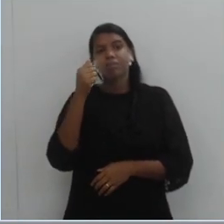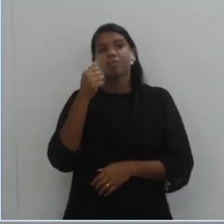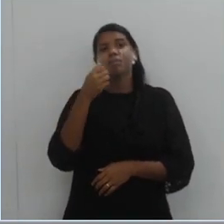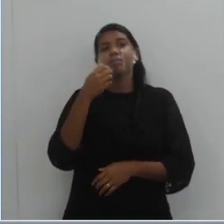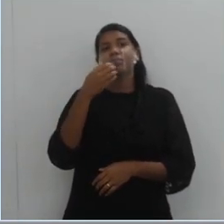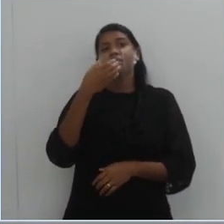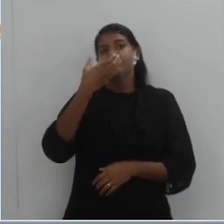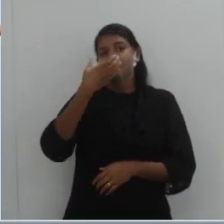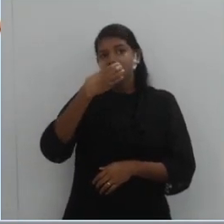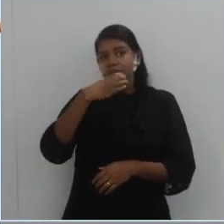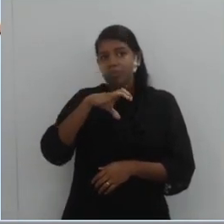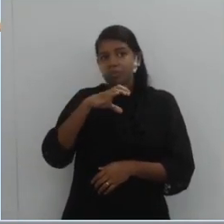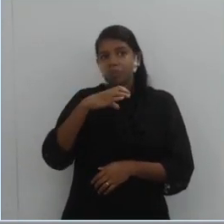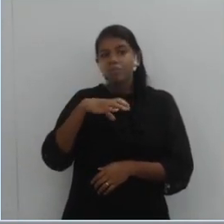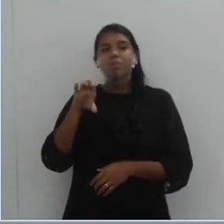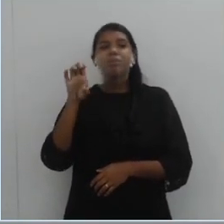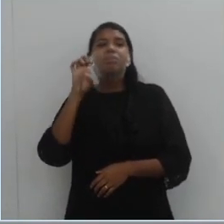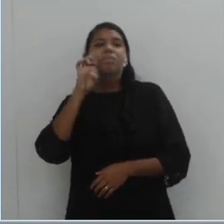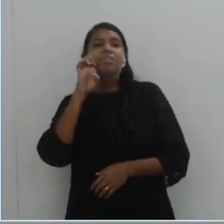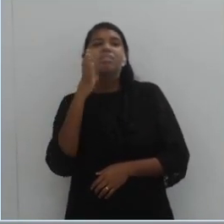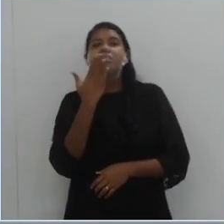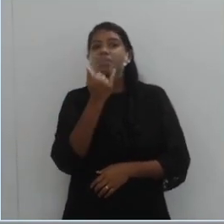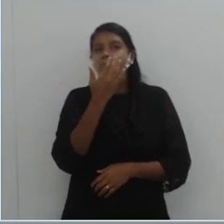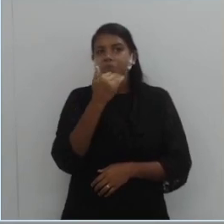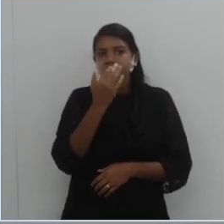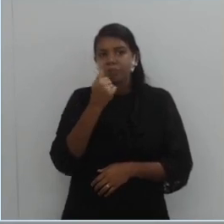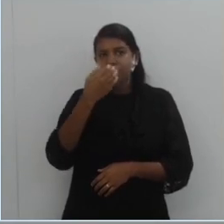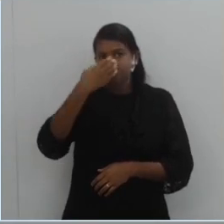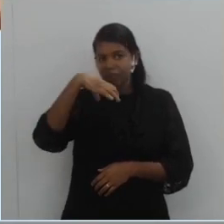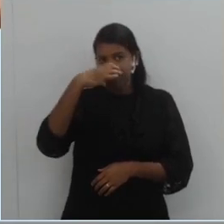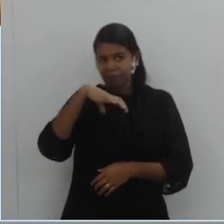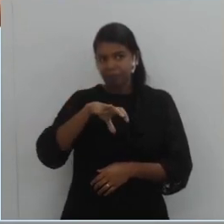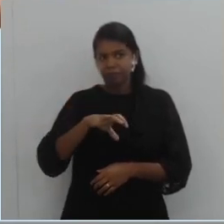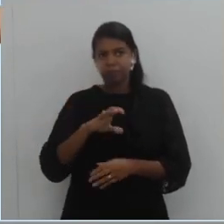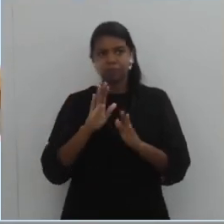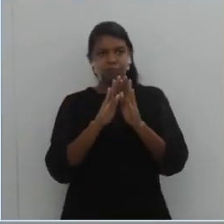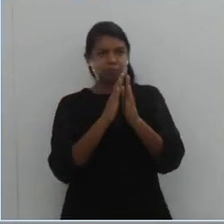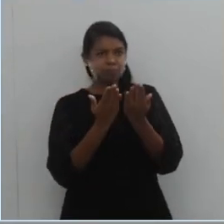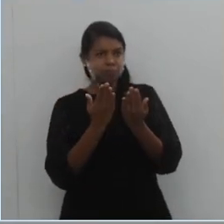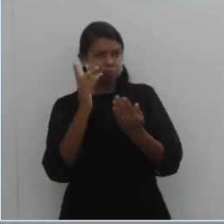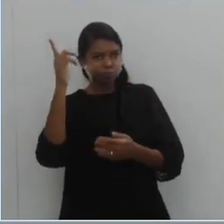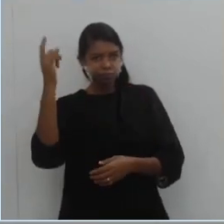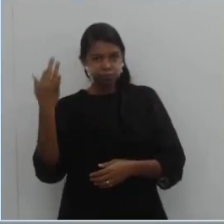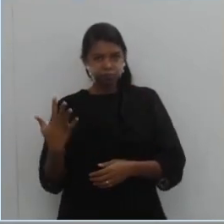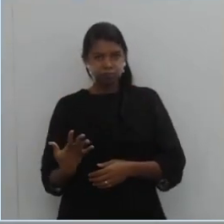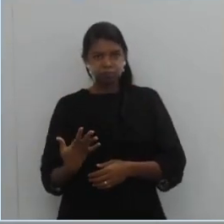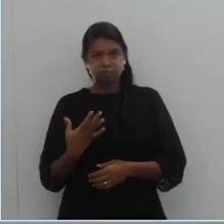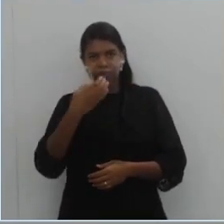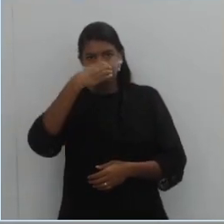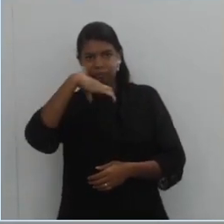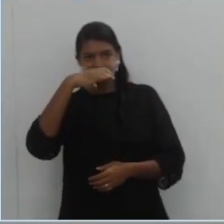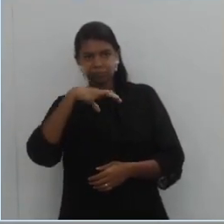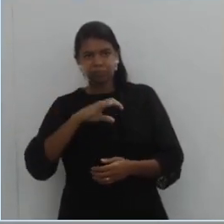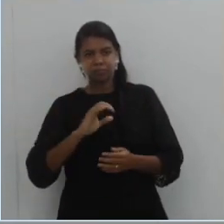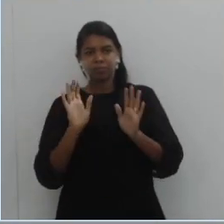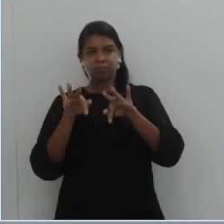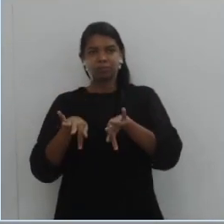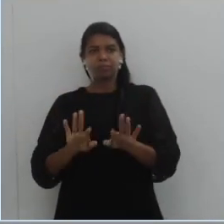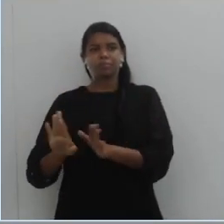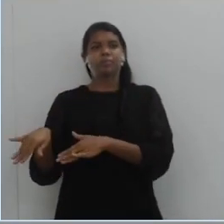Eva e comeu. Estão lembrados que é a maçã? Que a Bíblia diz que é a maçã? Enfim, então